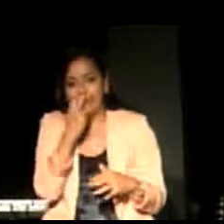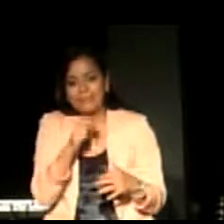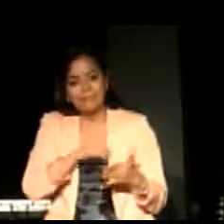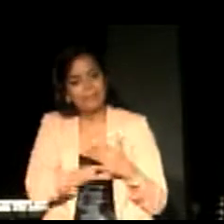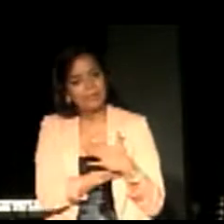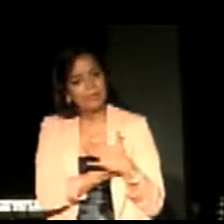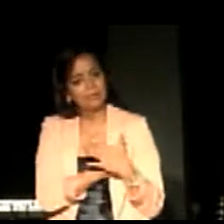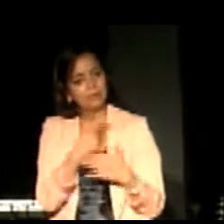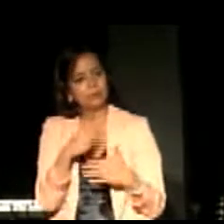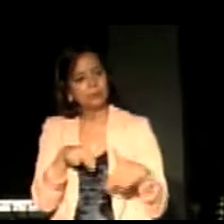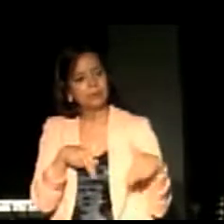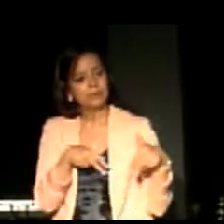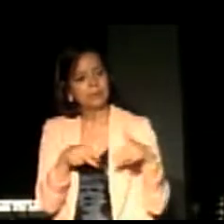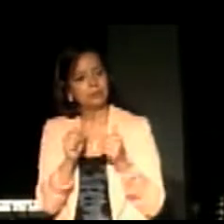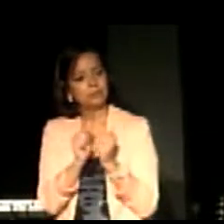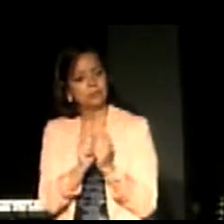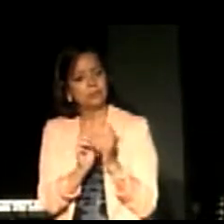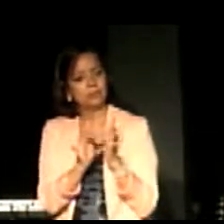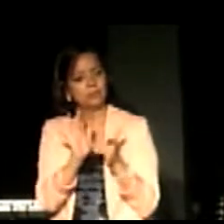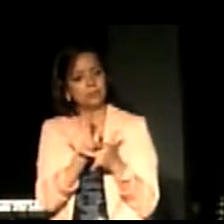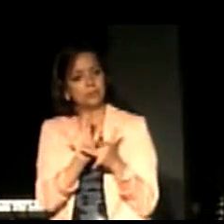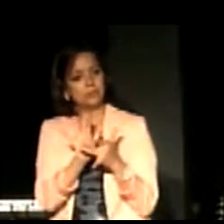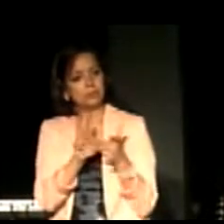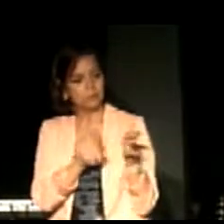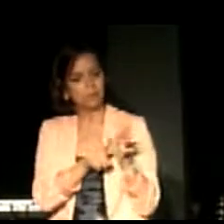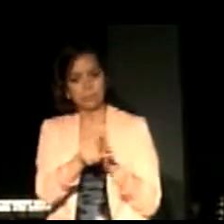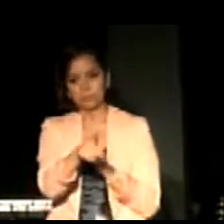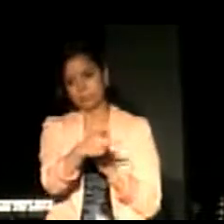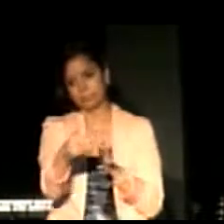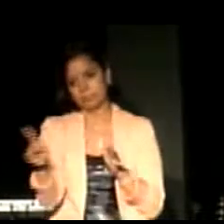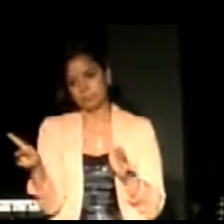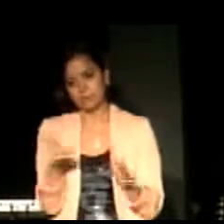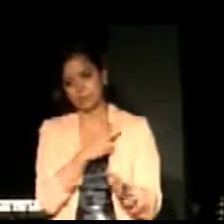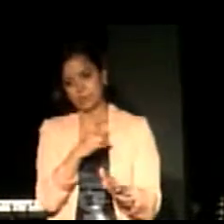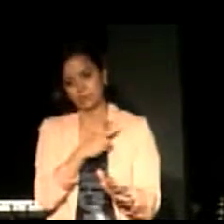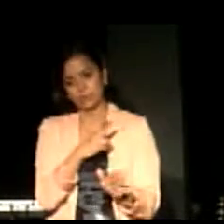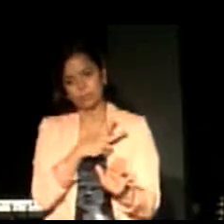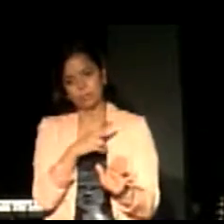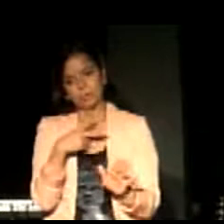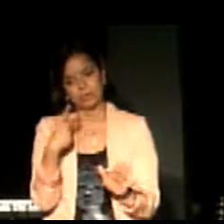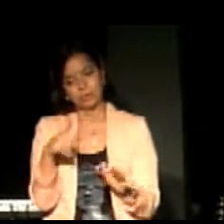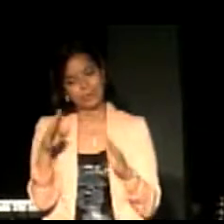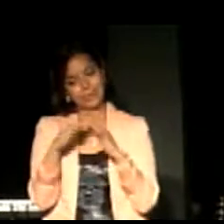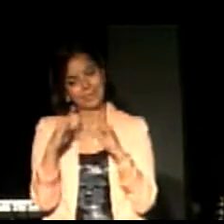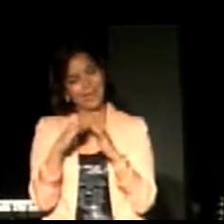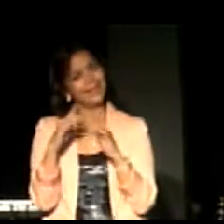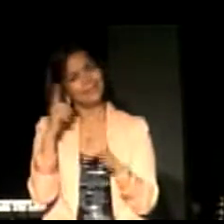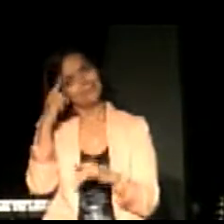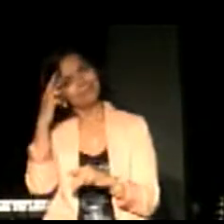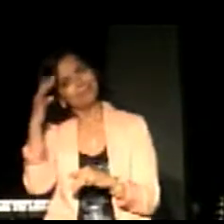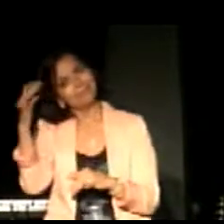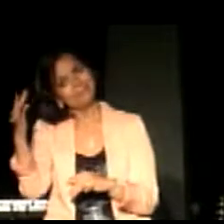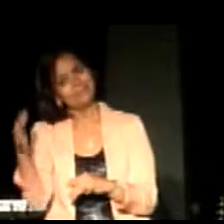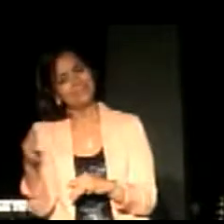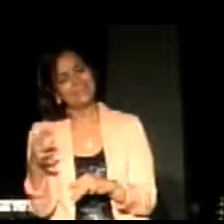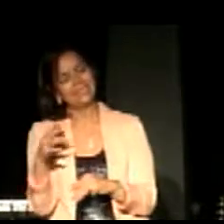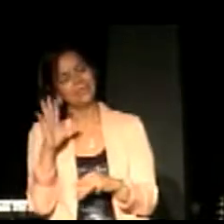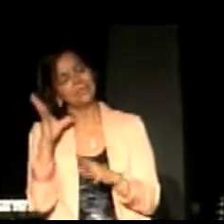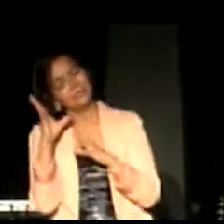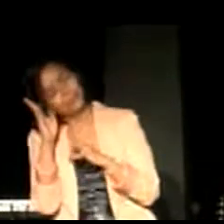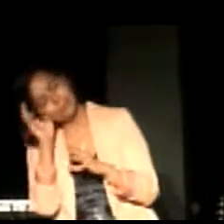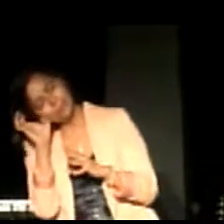caminhada com Jesus? É uma pergunta que você deve levar para casa e pensar quando